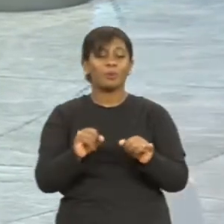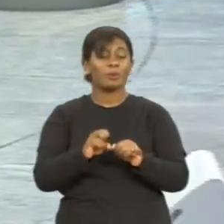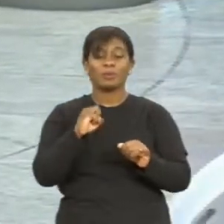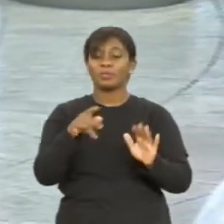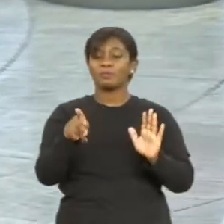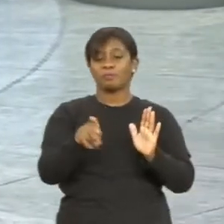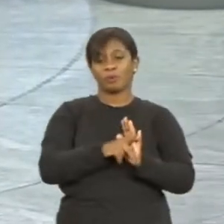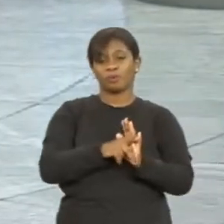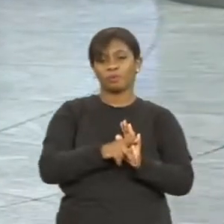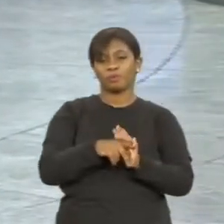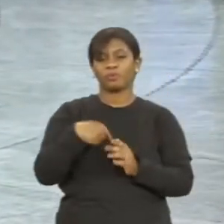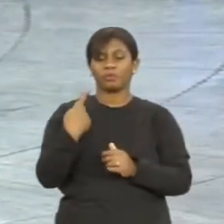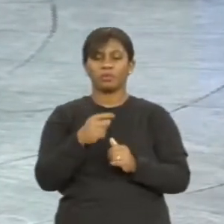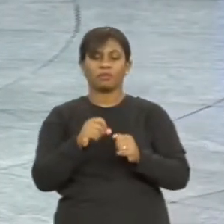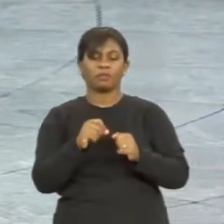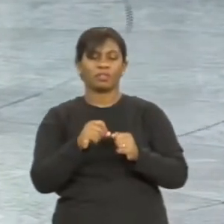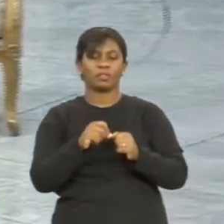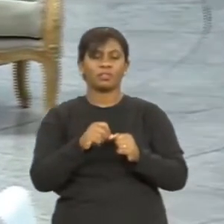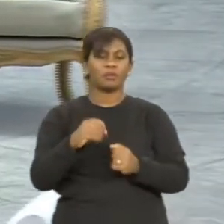Nós fazemos um programa na rádio,